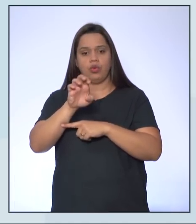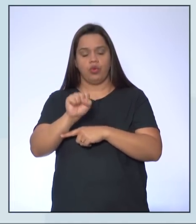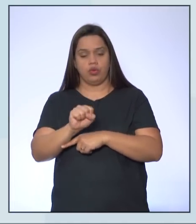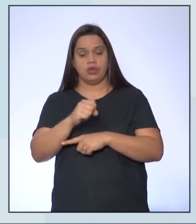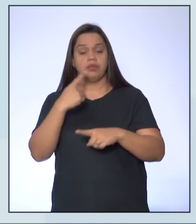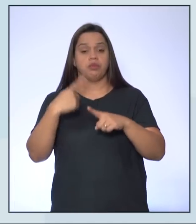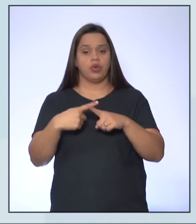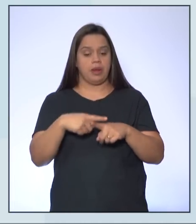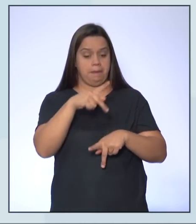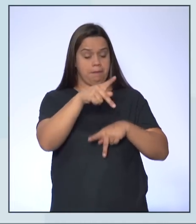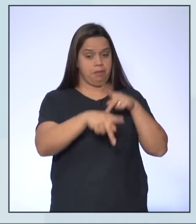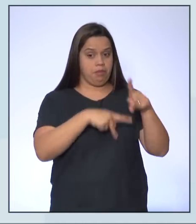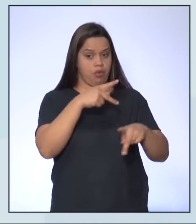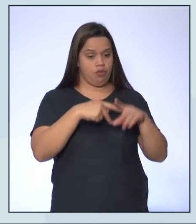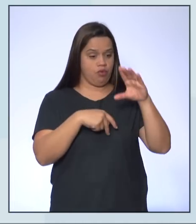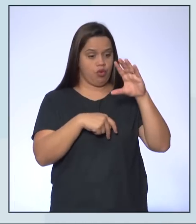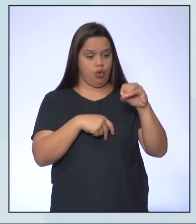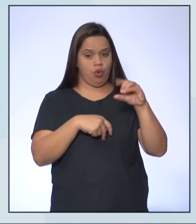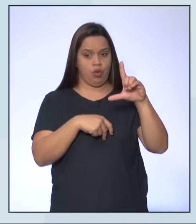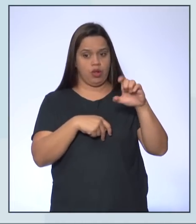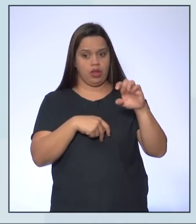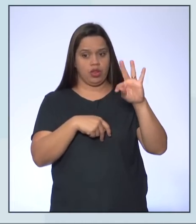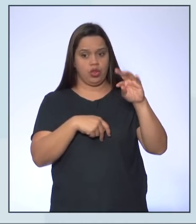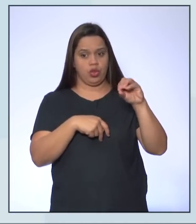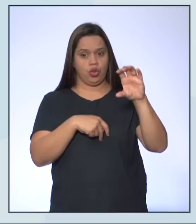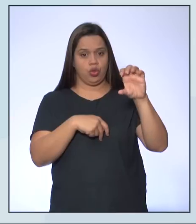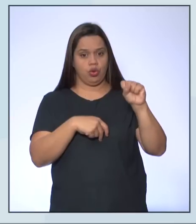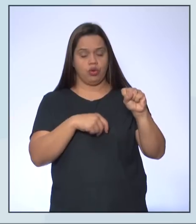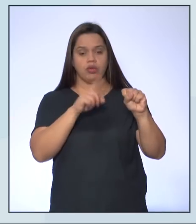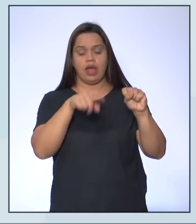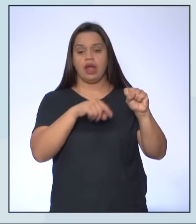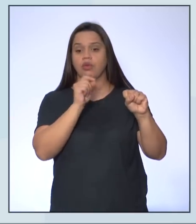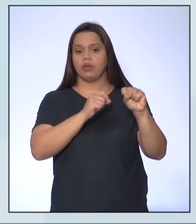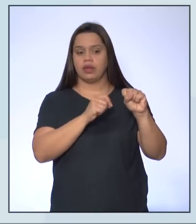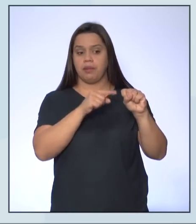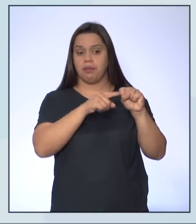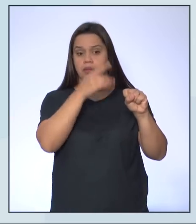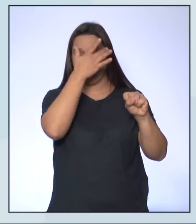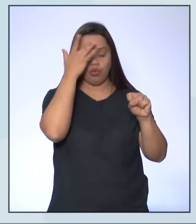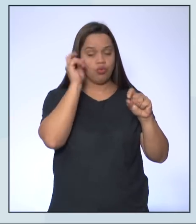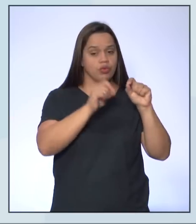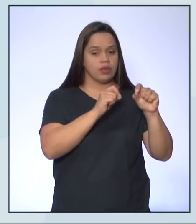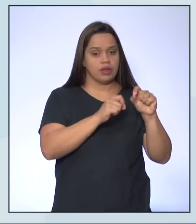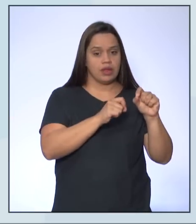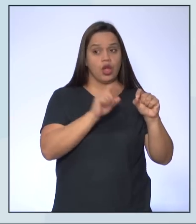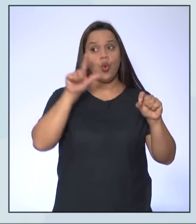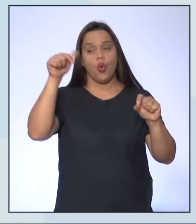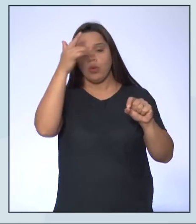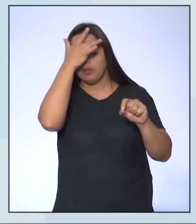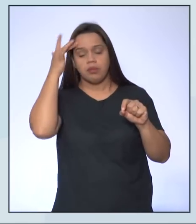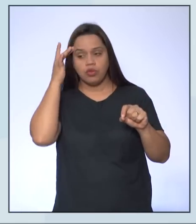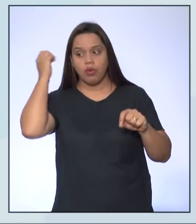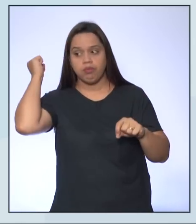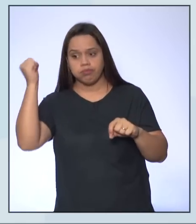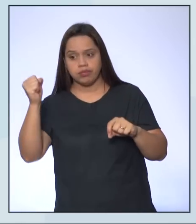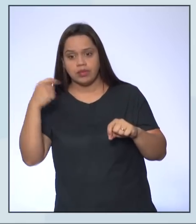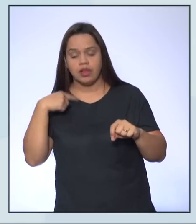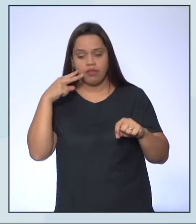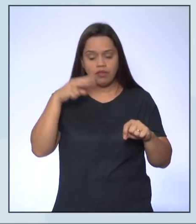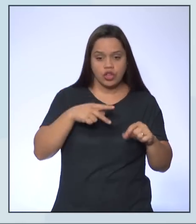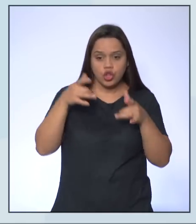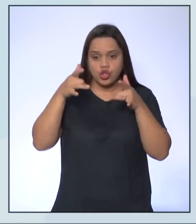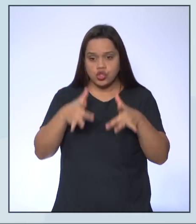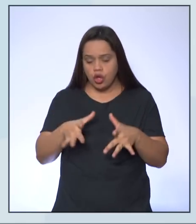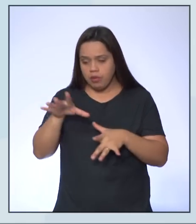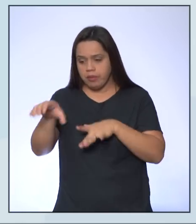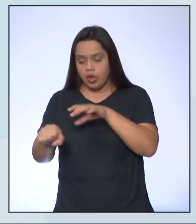que eles iam coletando alguns restos de caça de outros animais, ou frutas, frutos,